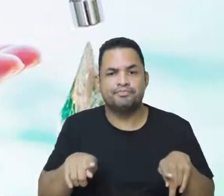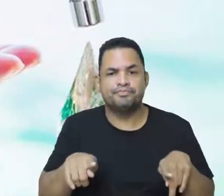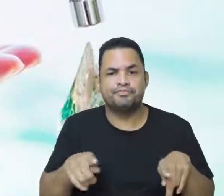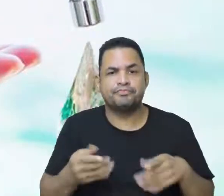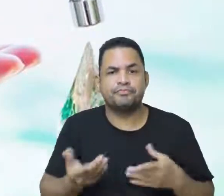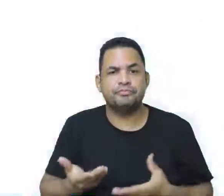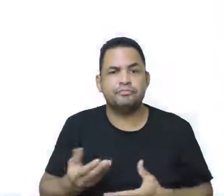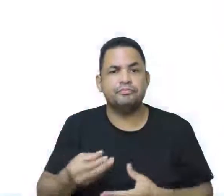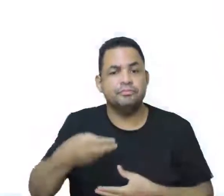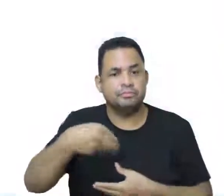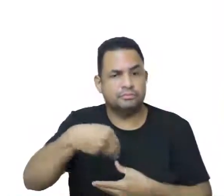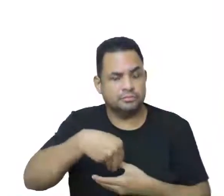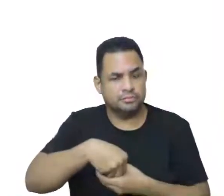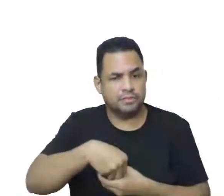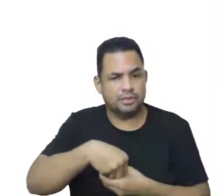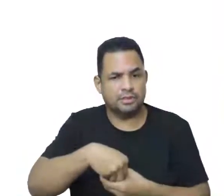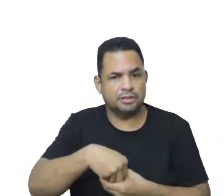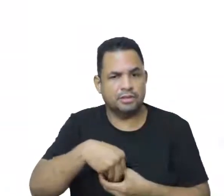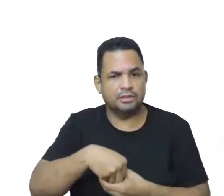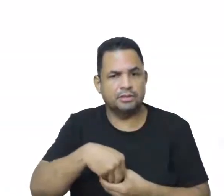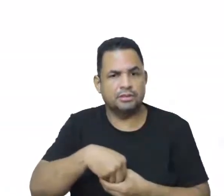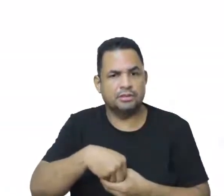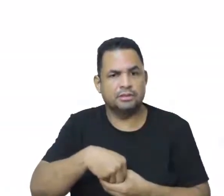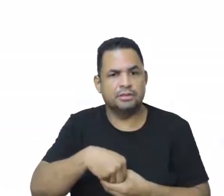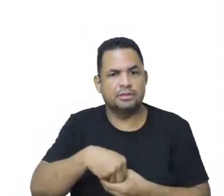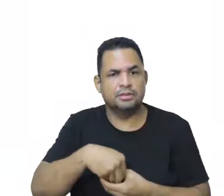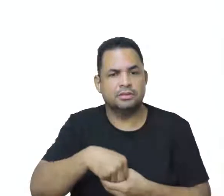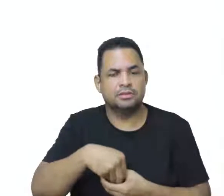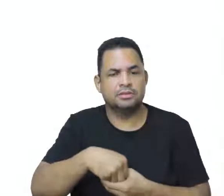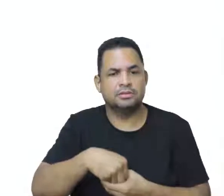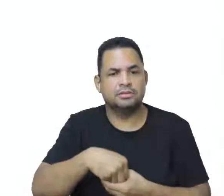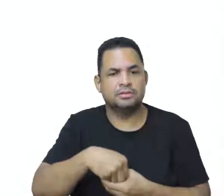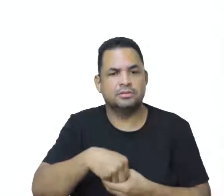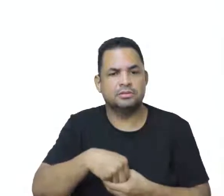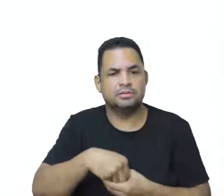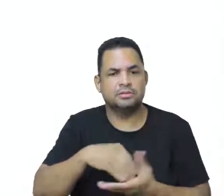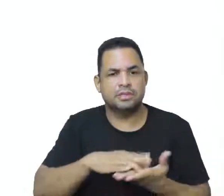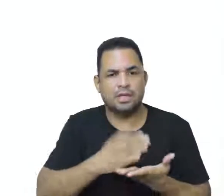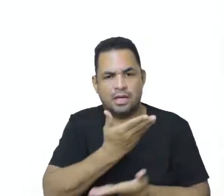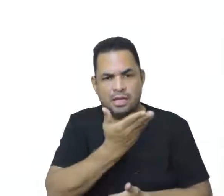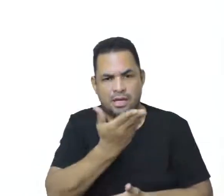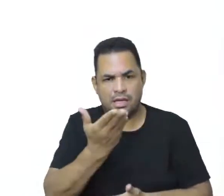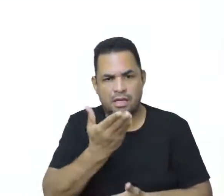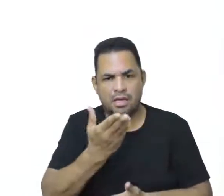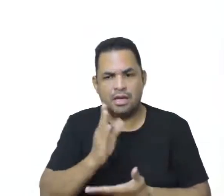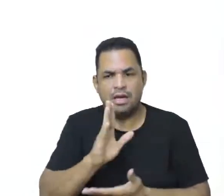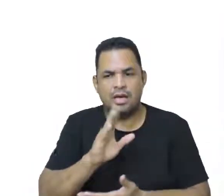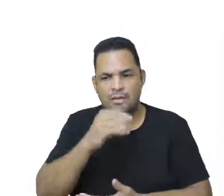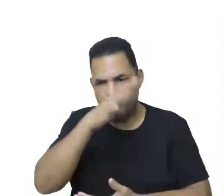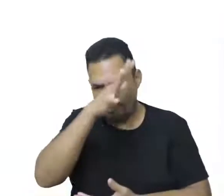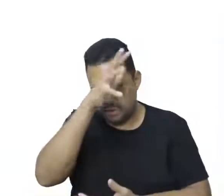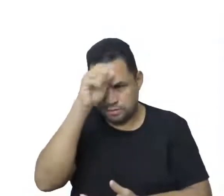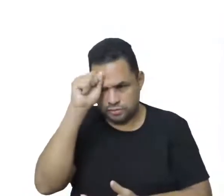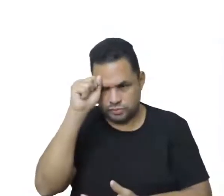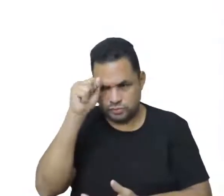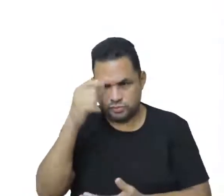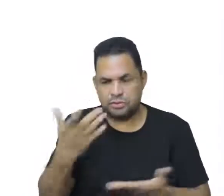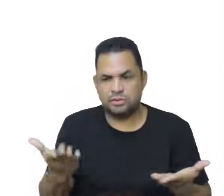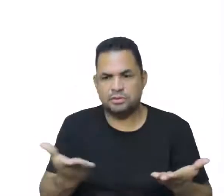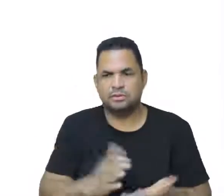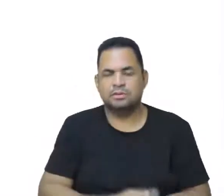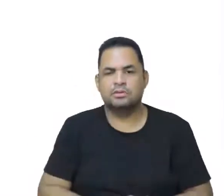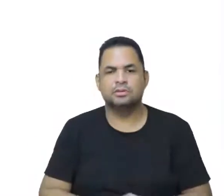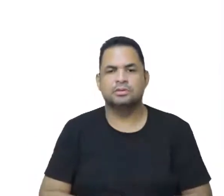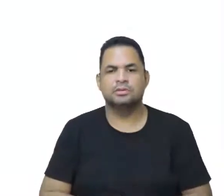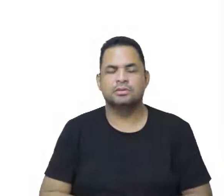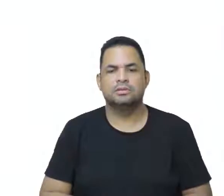ele faz parte, tá? Ele faz parte dessa bacia amazônica. Tudo bem? Vamos